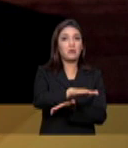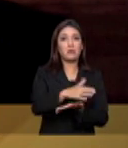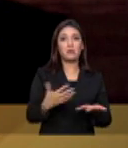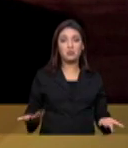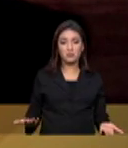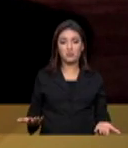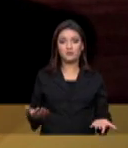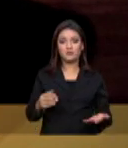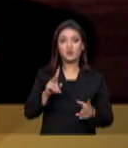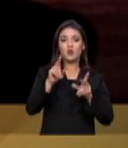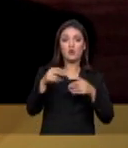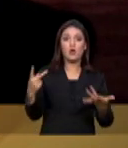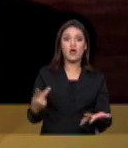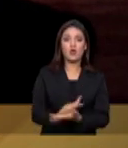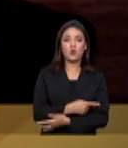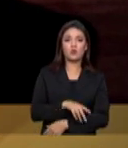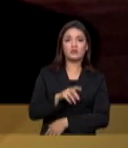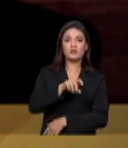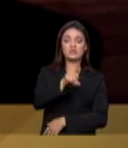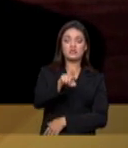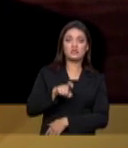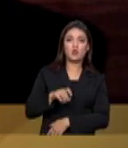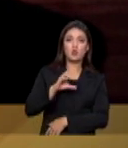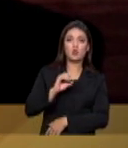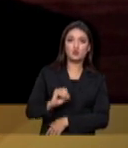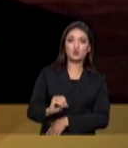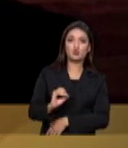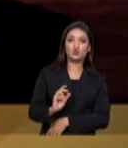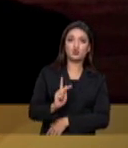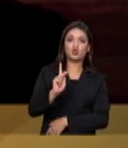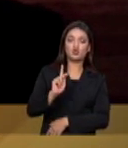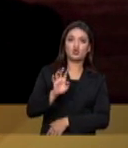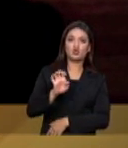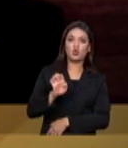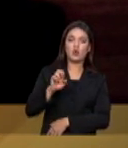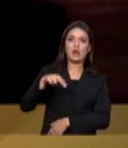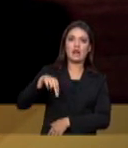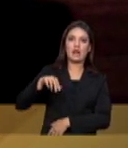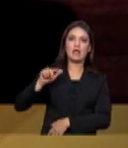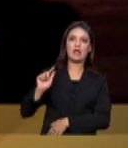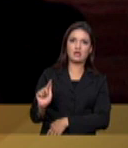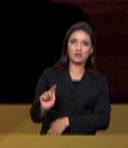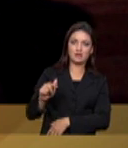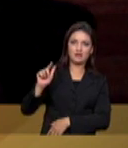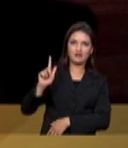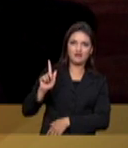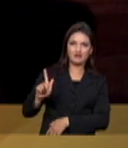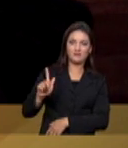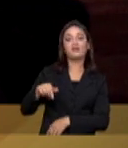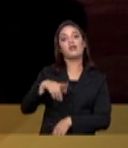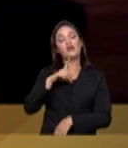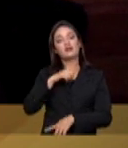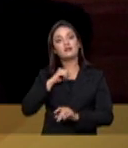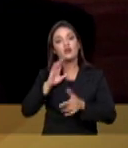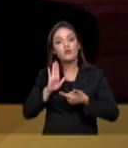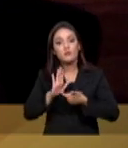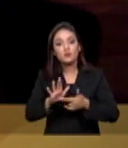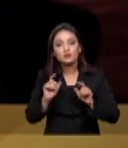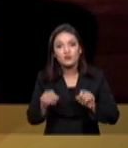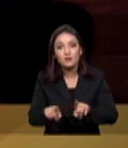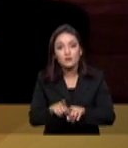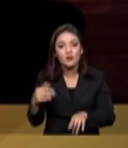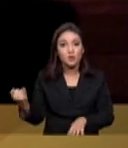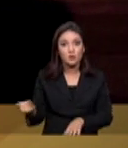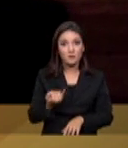a que ocorreu com a etnias ou Play que é litisconsórcio passivo necessário como bem demonstrou O